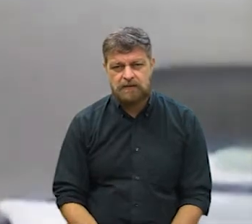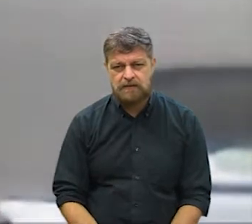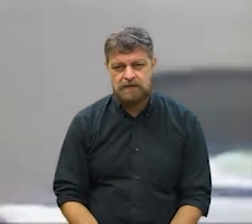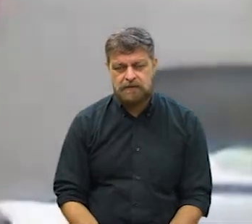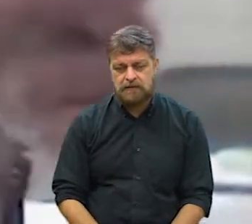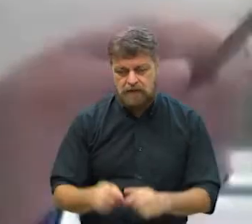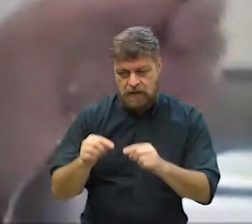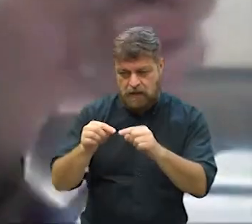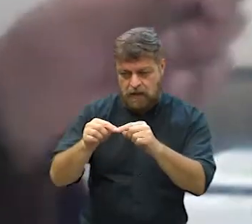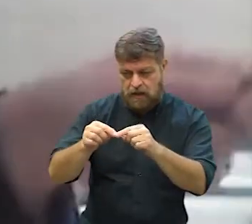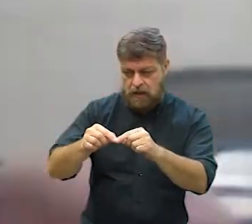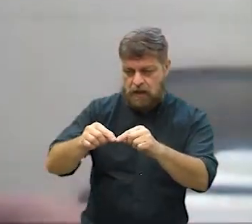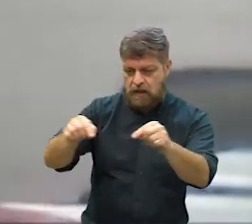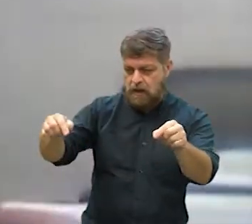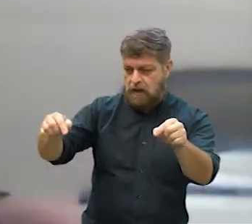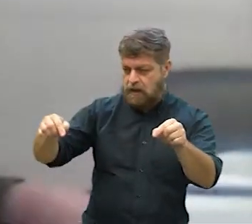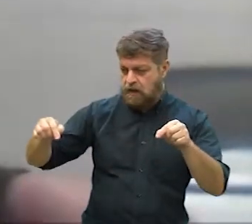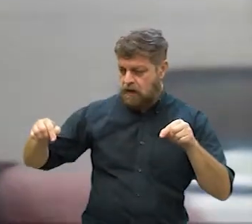se a área